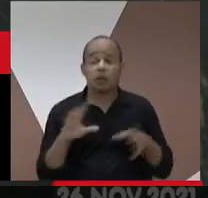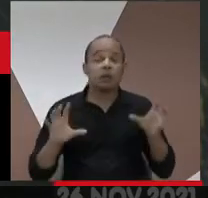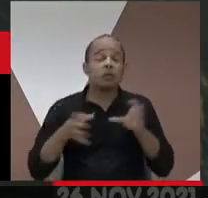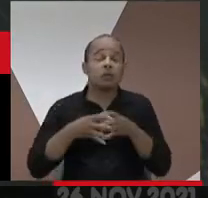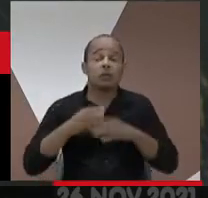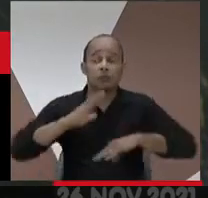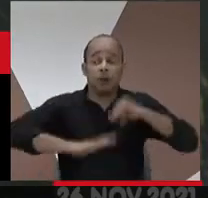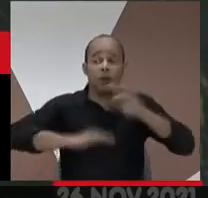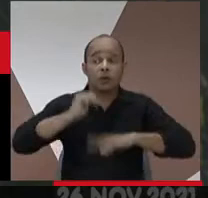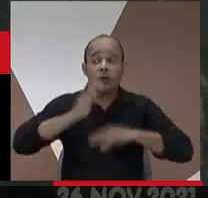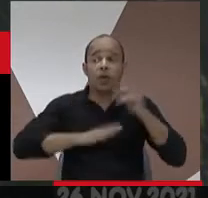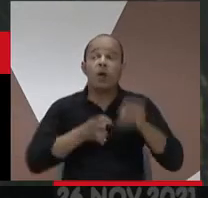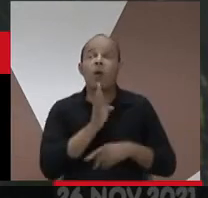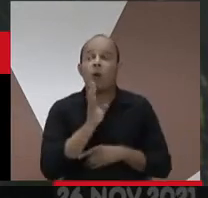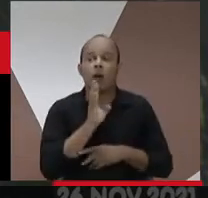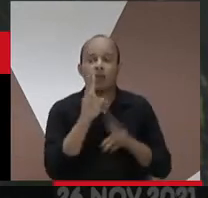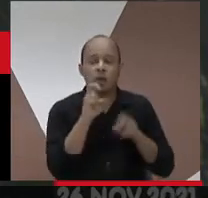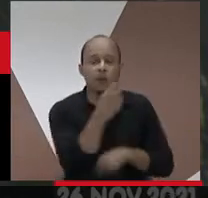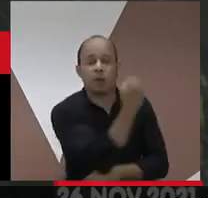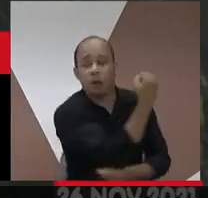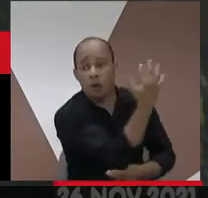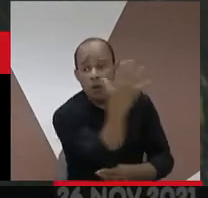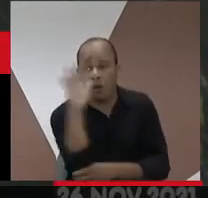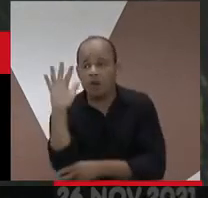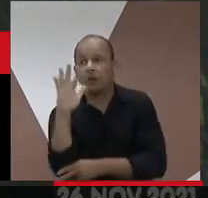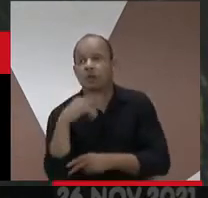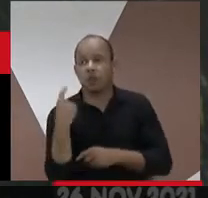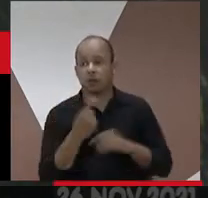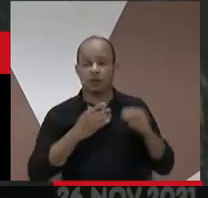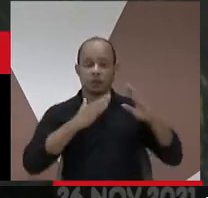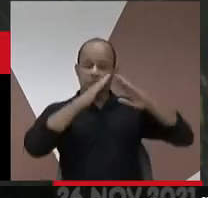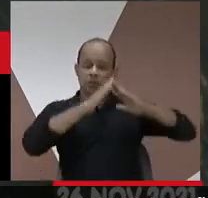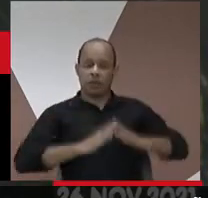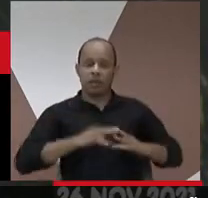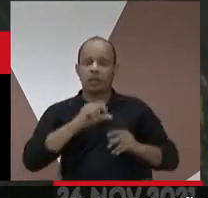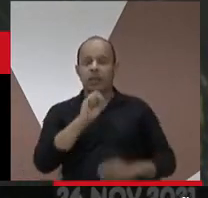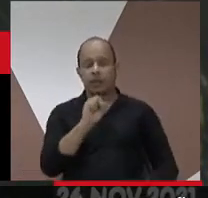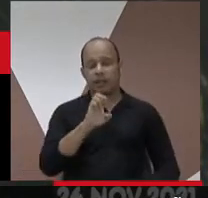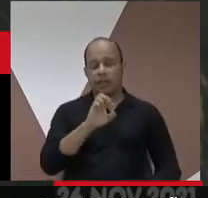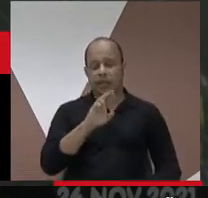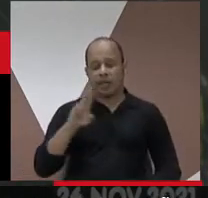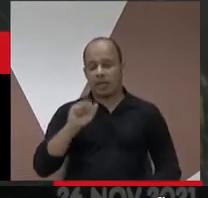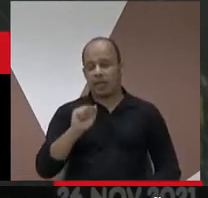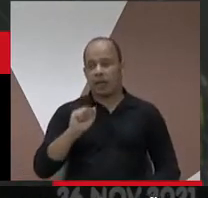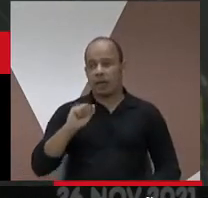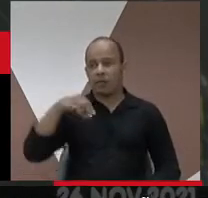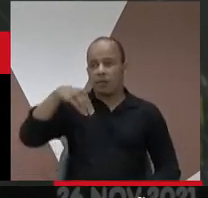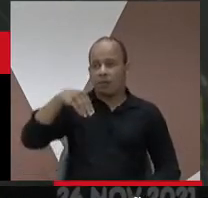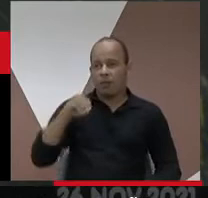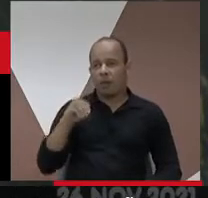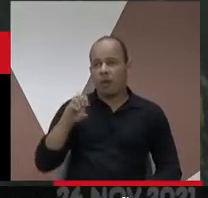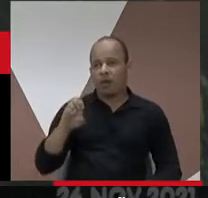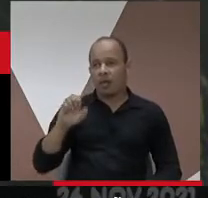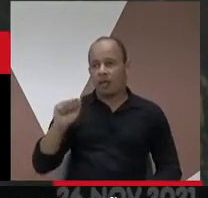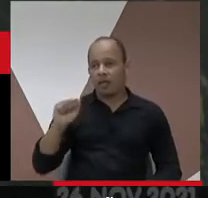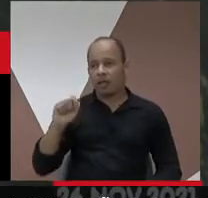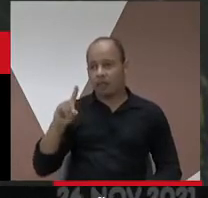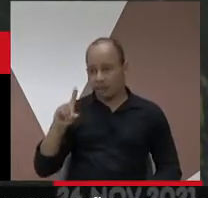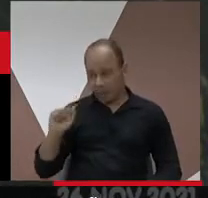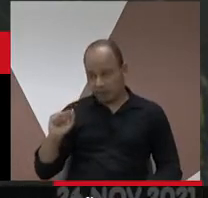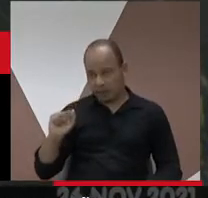moradores, que atua na Serra da Moeda. Vocês sabem que a Serra da Moeda começa no Parque Rola